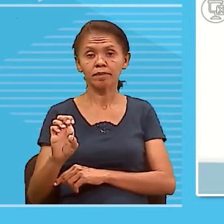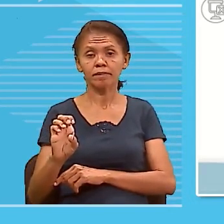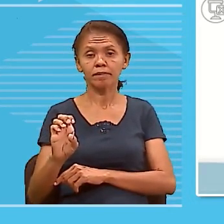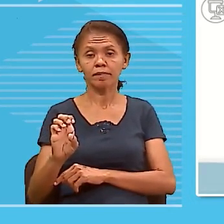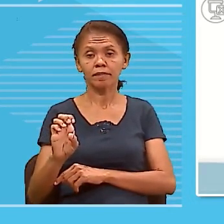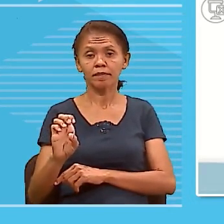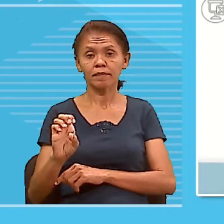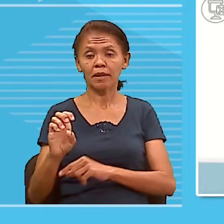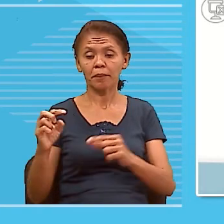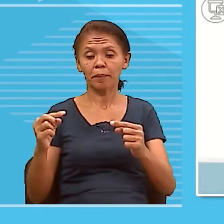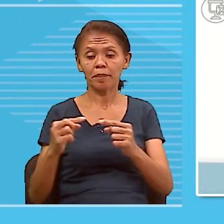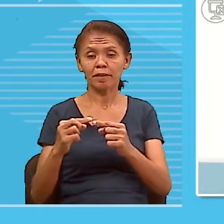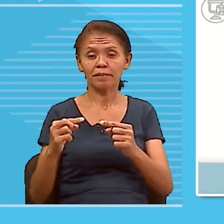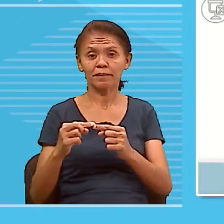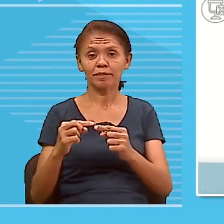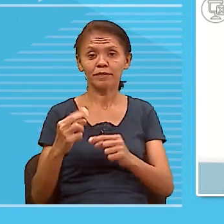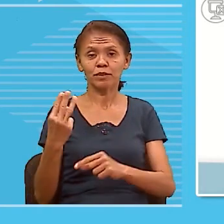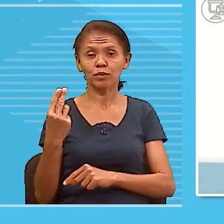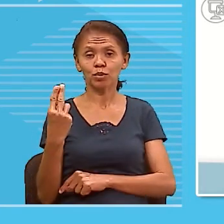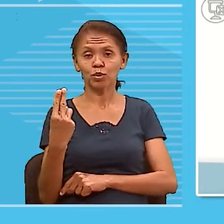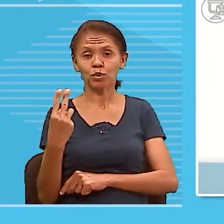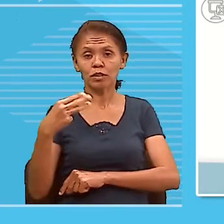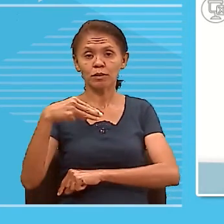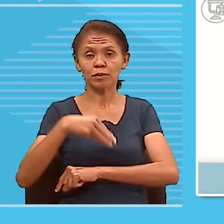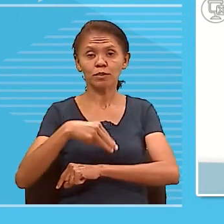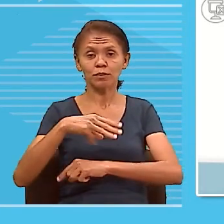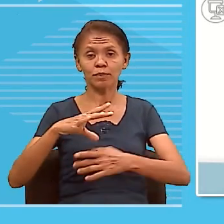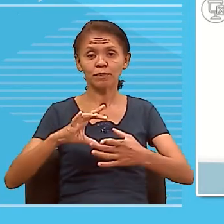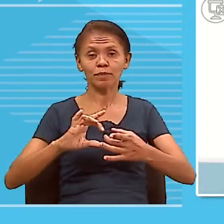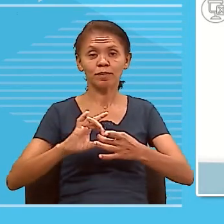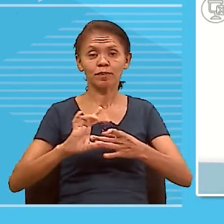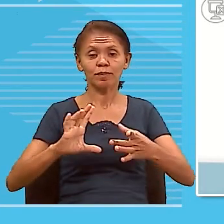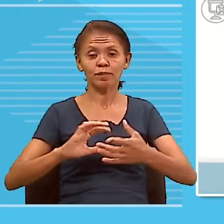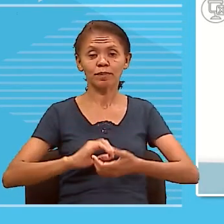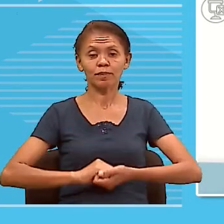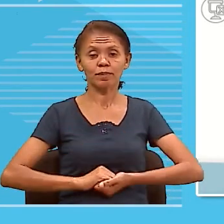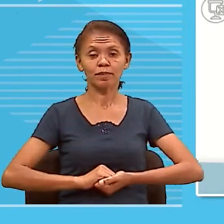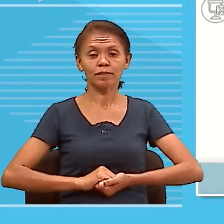relação valendo 2 minutos na tela